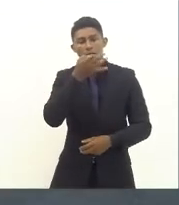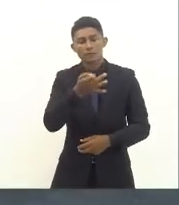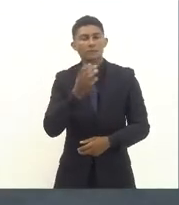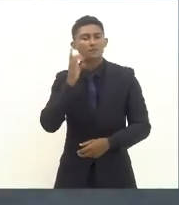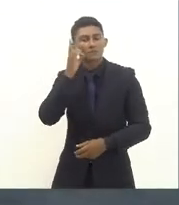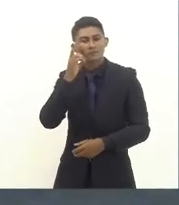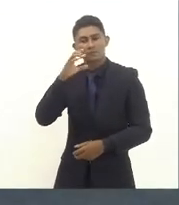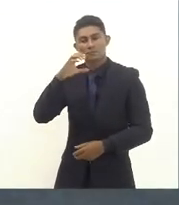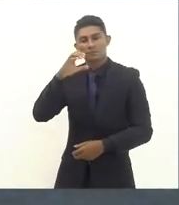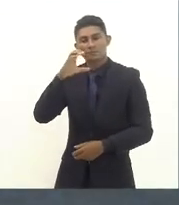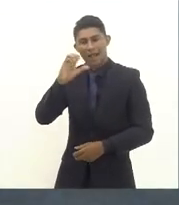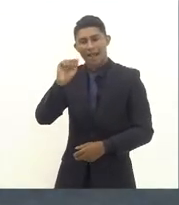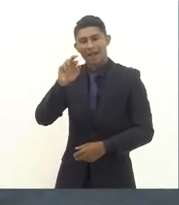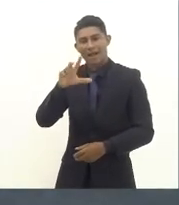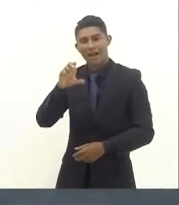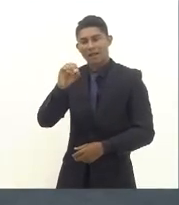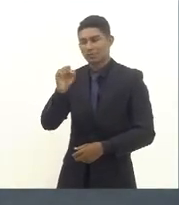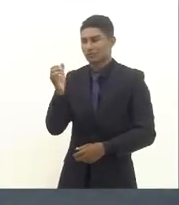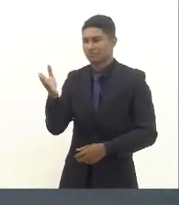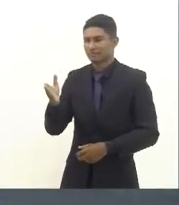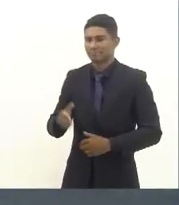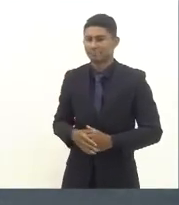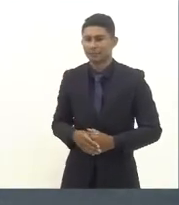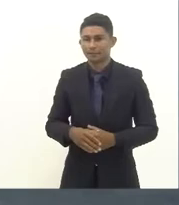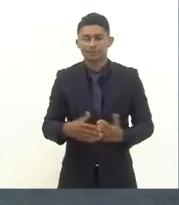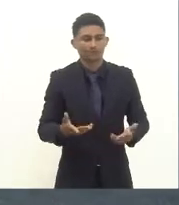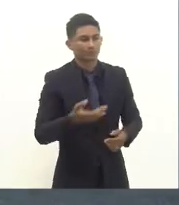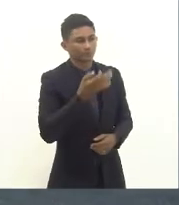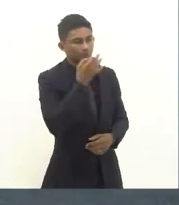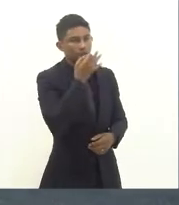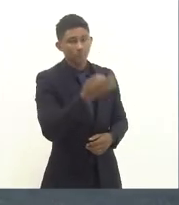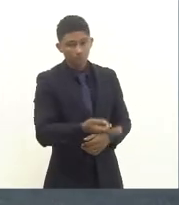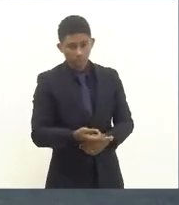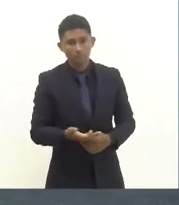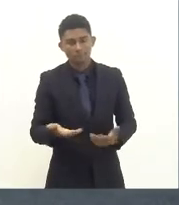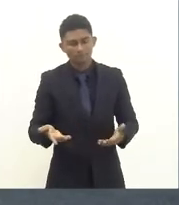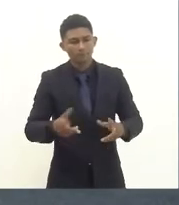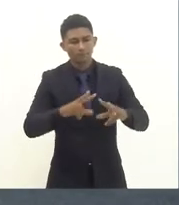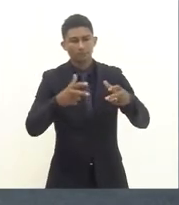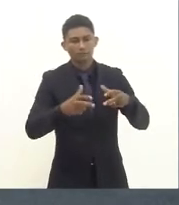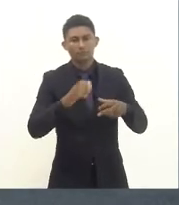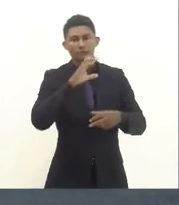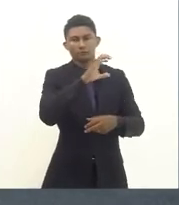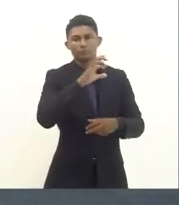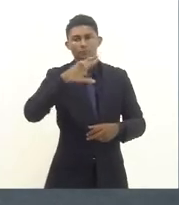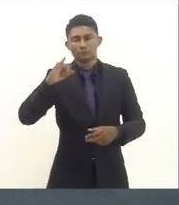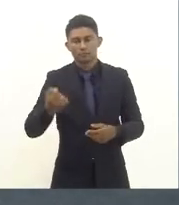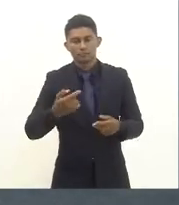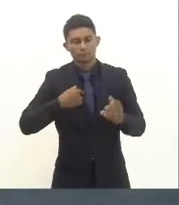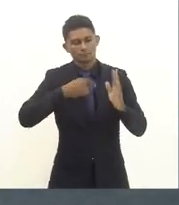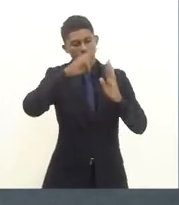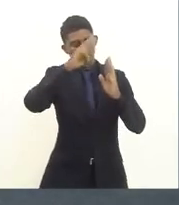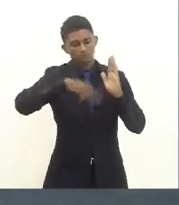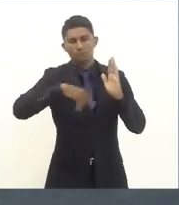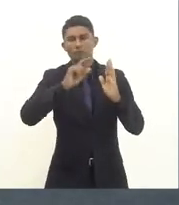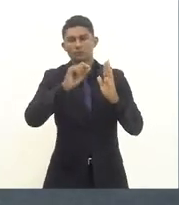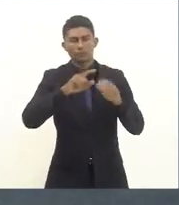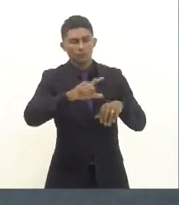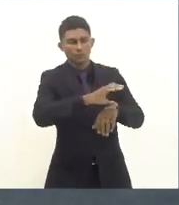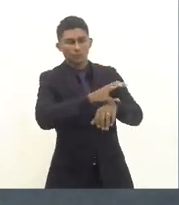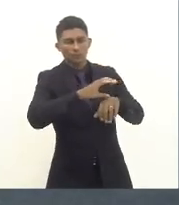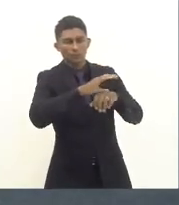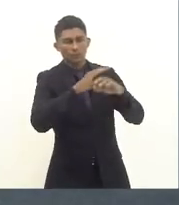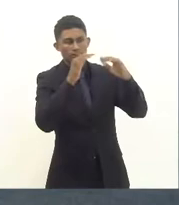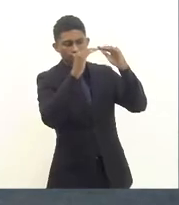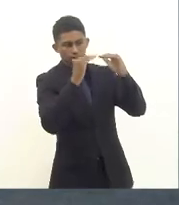senhor presidente e o parecer da ccj que eu leio é pela constitucionalidade